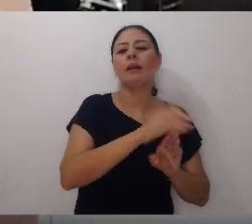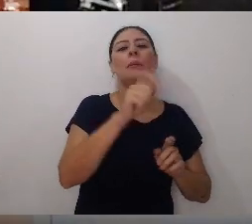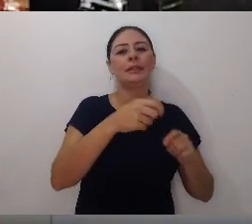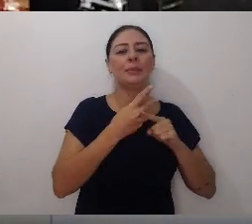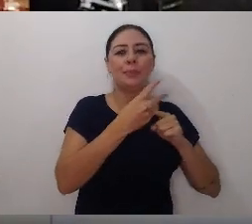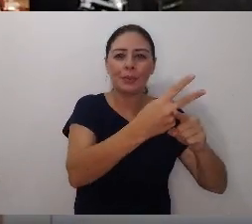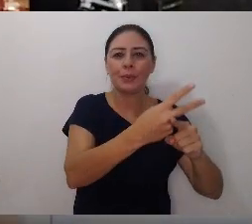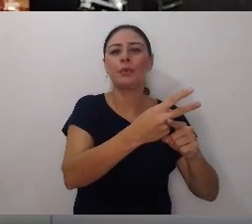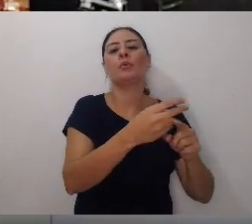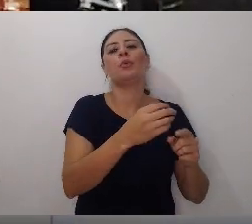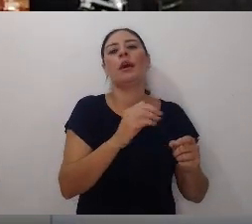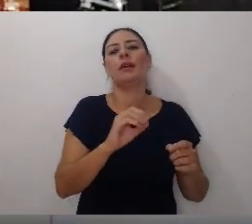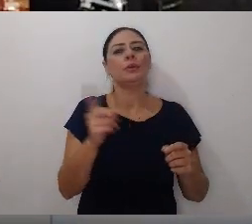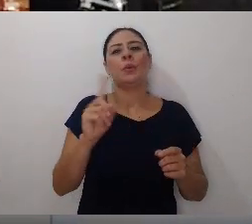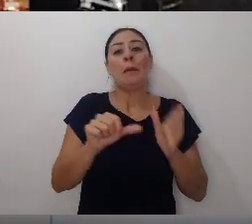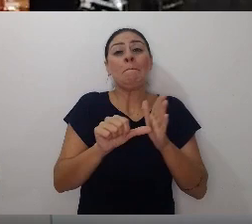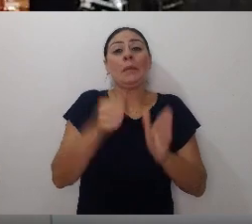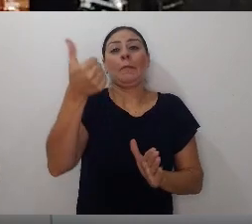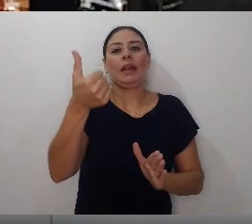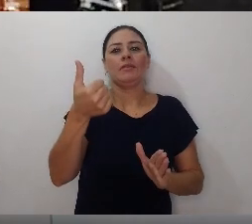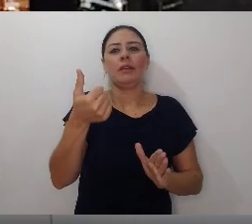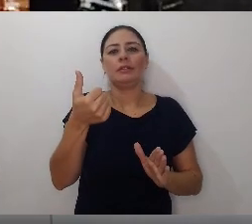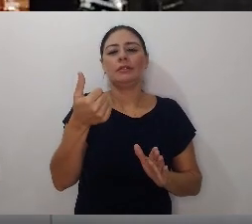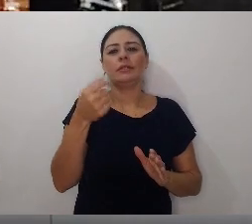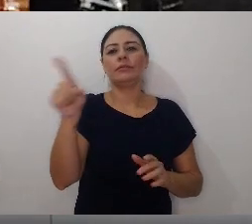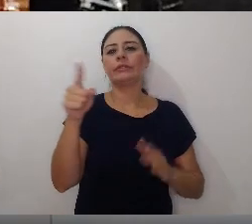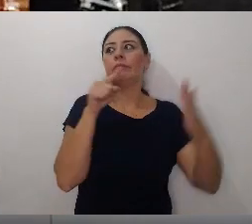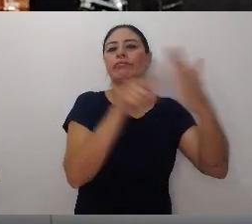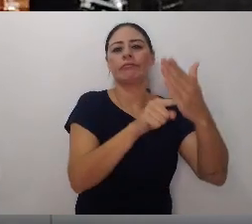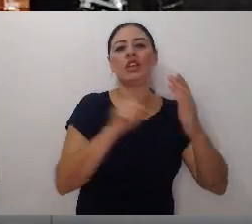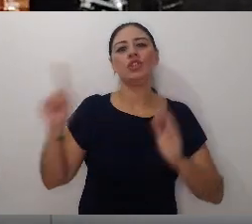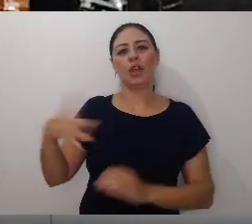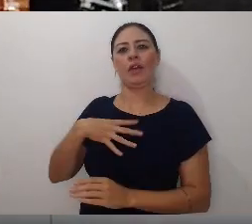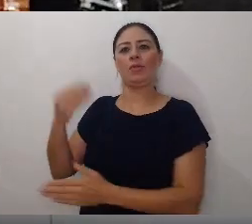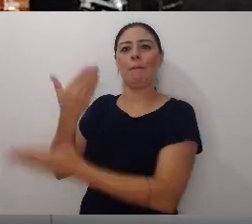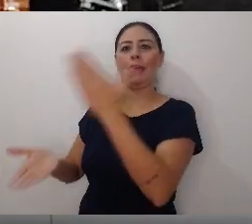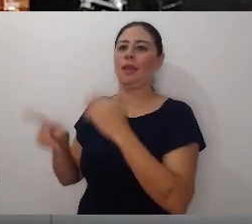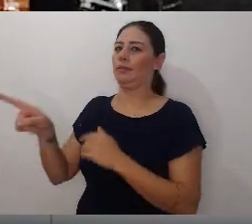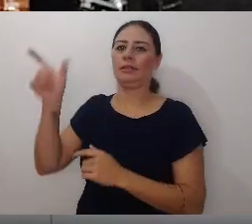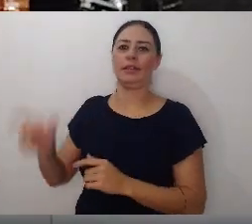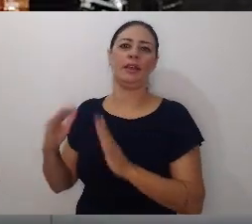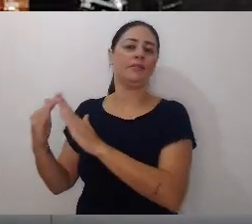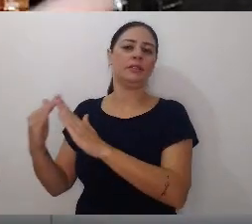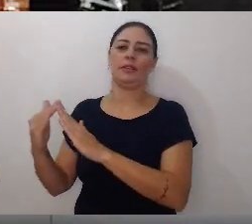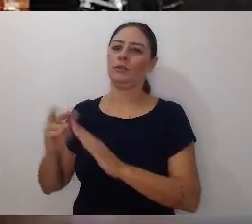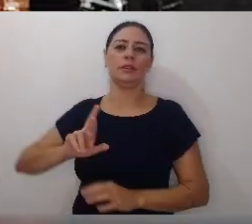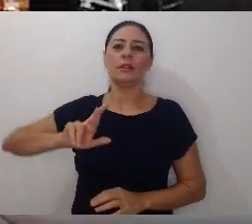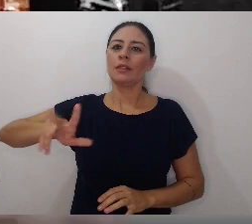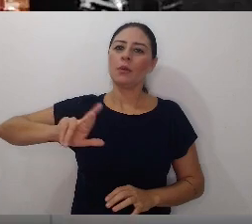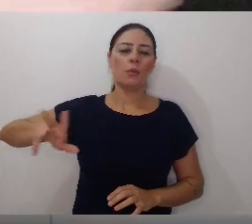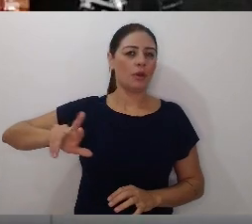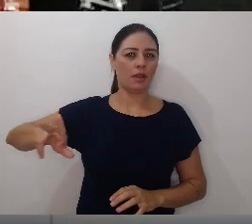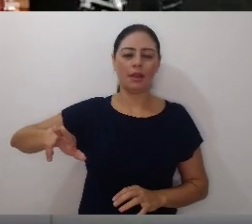entrar várias vezes no Conselho Tutelar. Então, não quer dizer que na primeira você não, né? Mas, assim, que vai